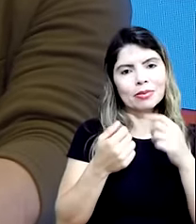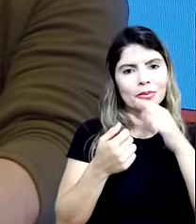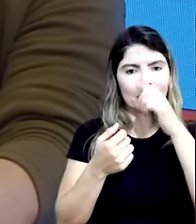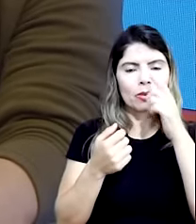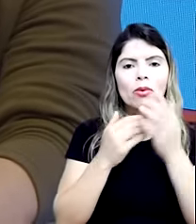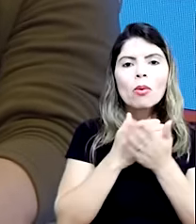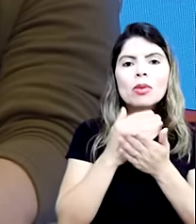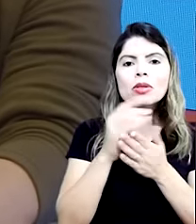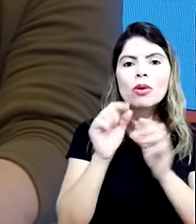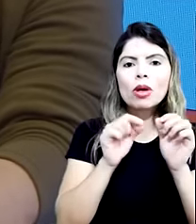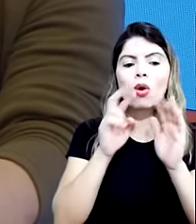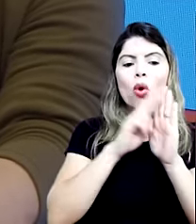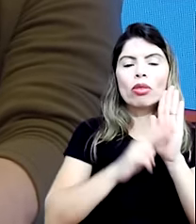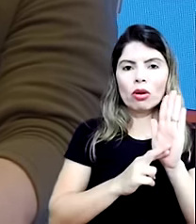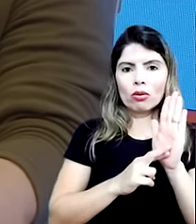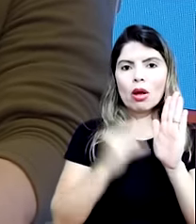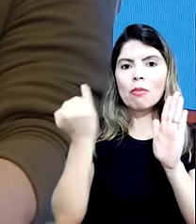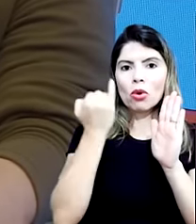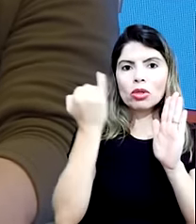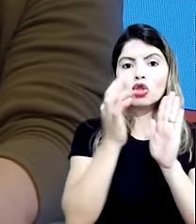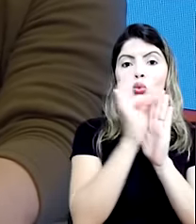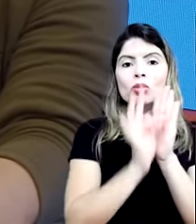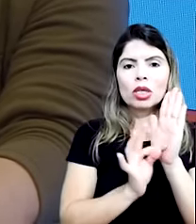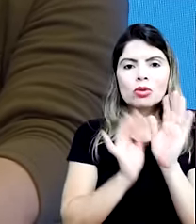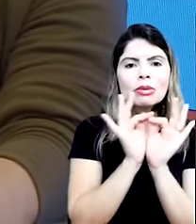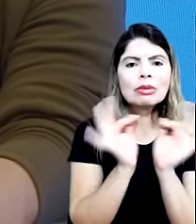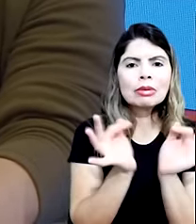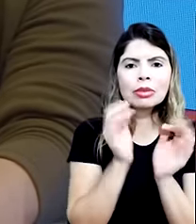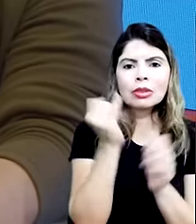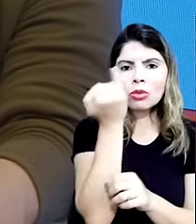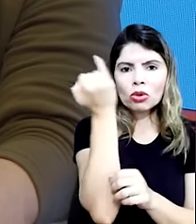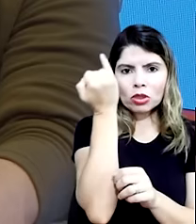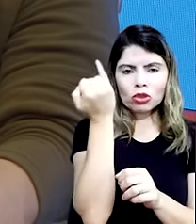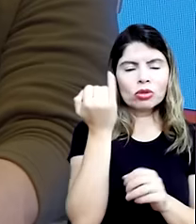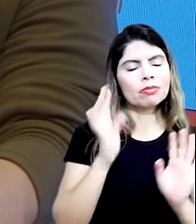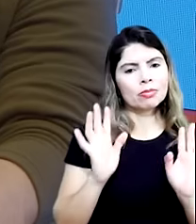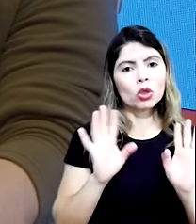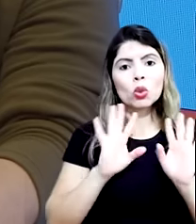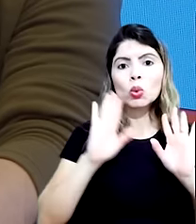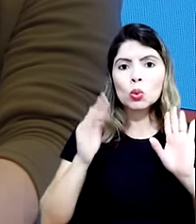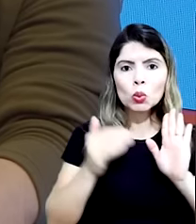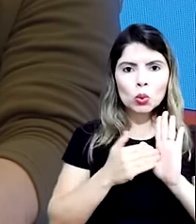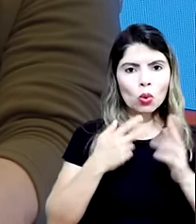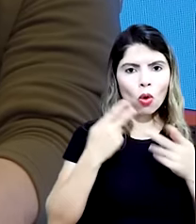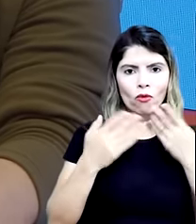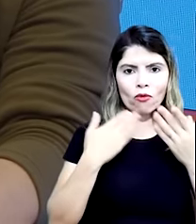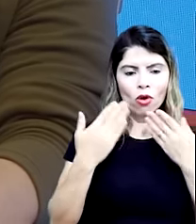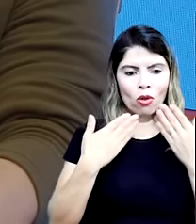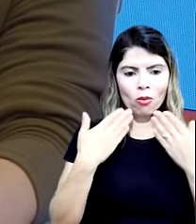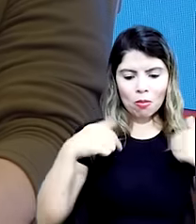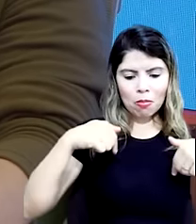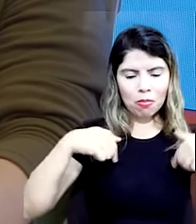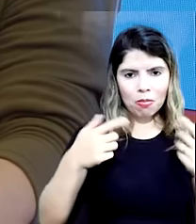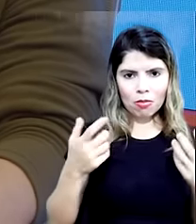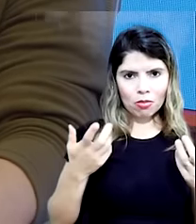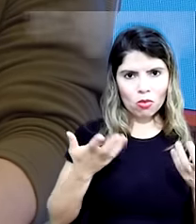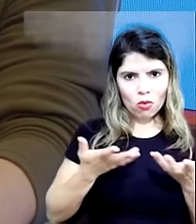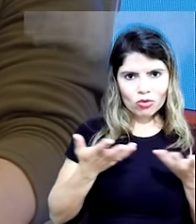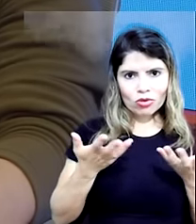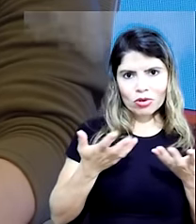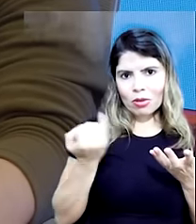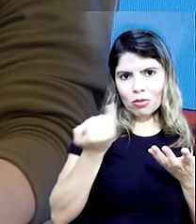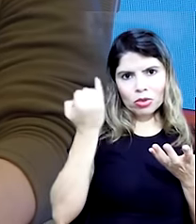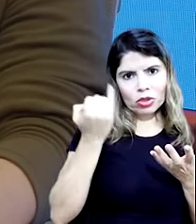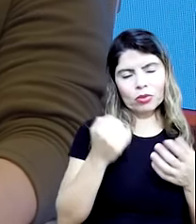a estão do roteiro então o roteiro é importante sim ah Assim como tudo que a gente tá falando aqui é importante saber o que você quer e para